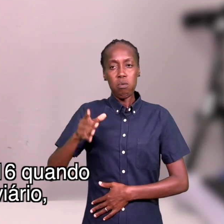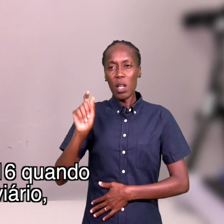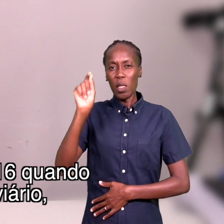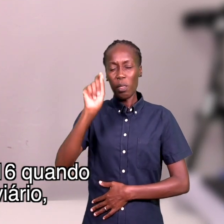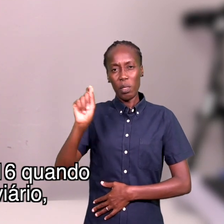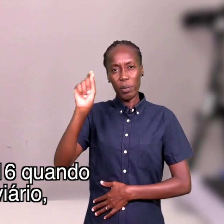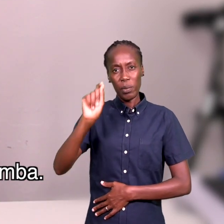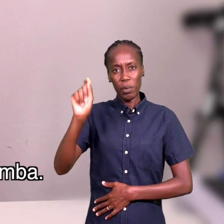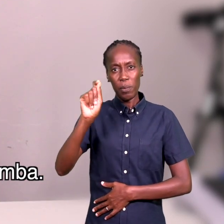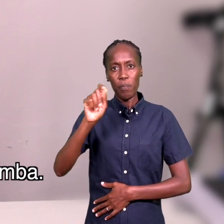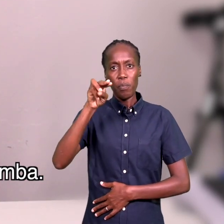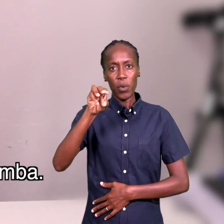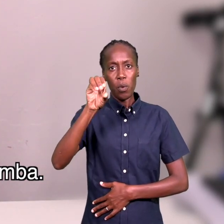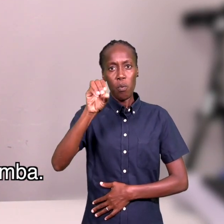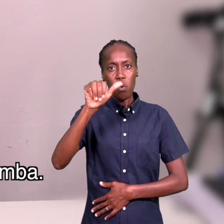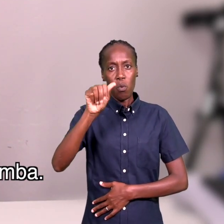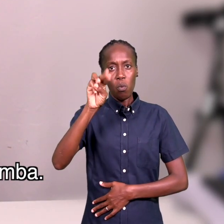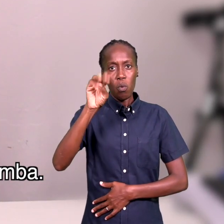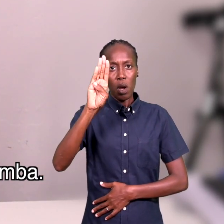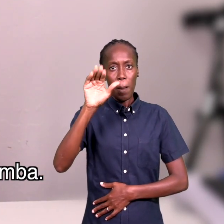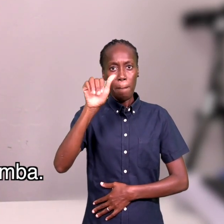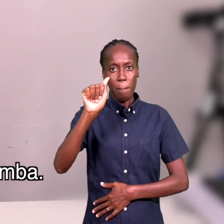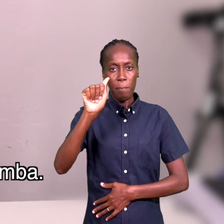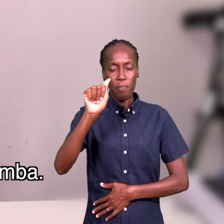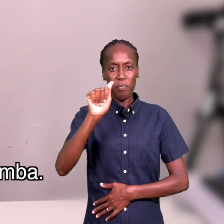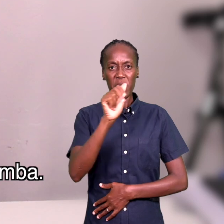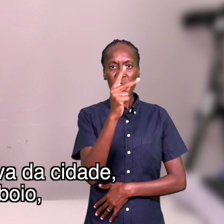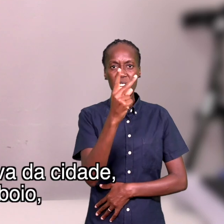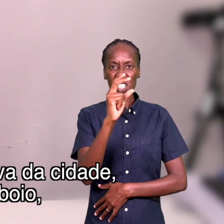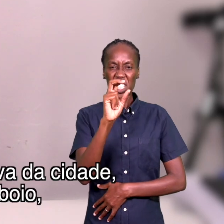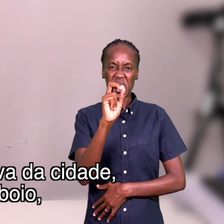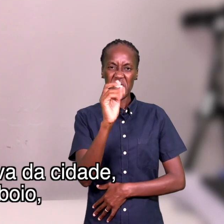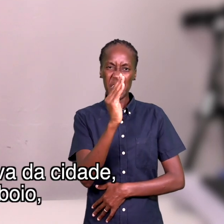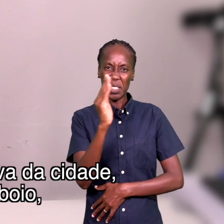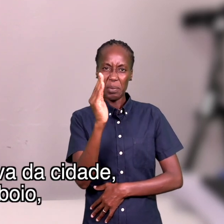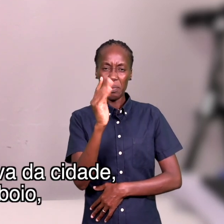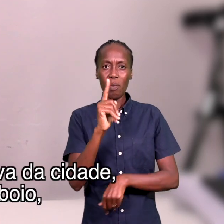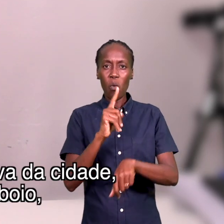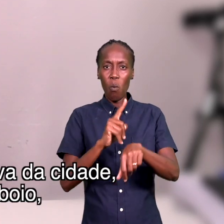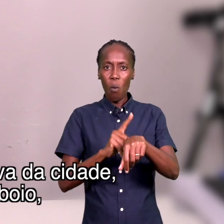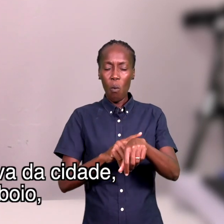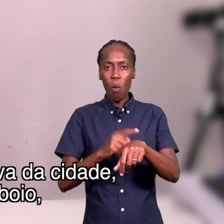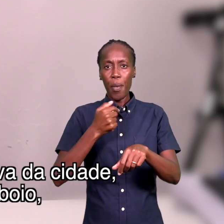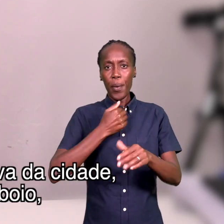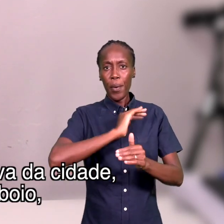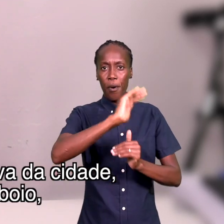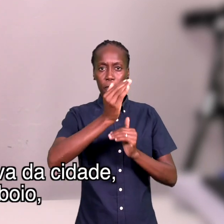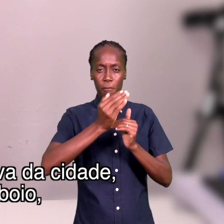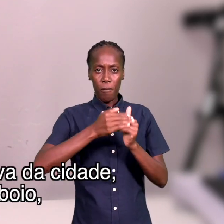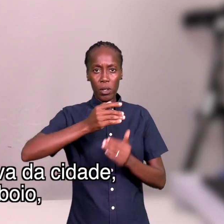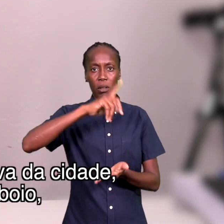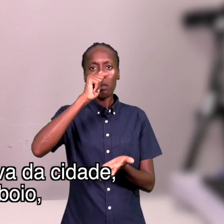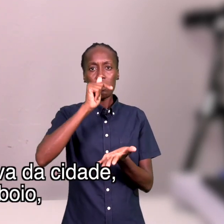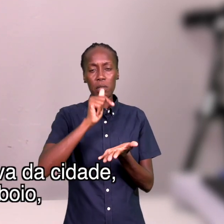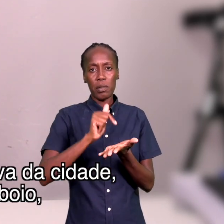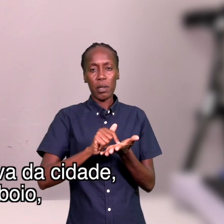acidente ferroviário, isso no distrito da Moamba. Foi por volta das 20 e tal,